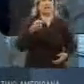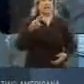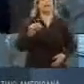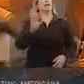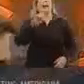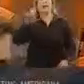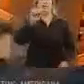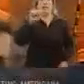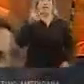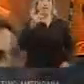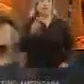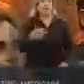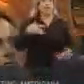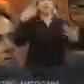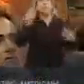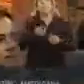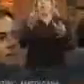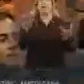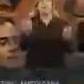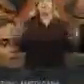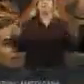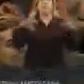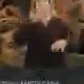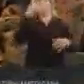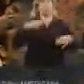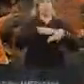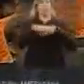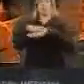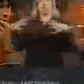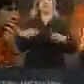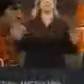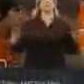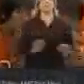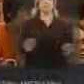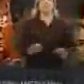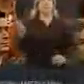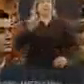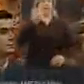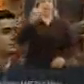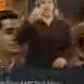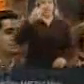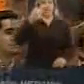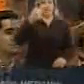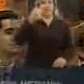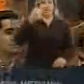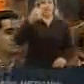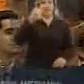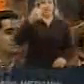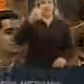não sei quantas organizações de esquerda, as pessoas não conversavam entre si. Na Argentina, a